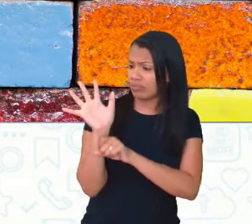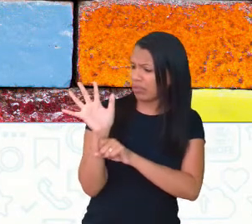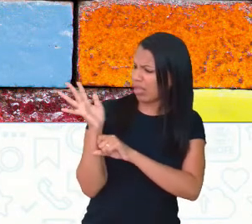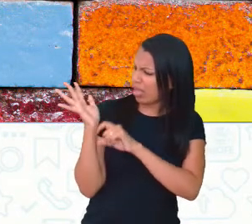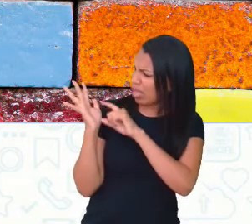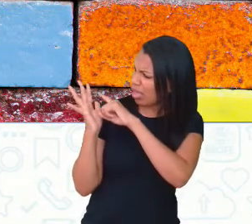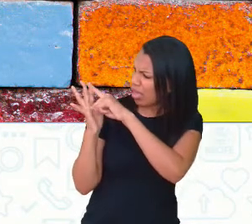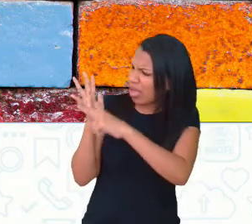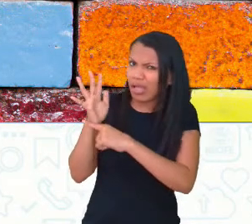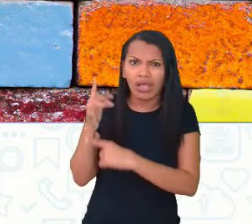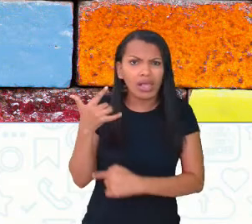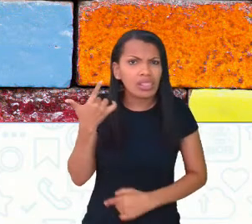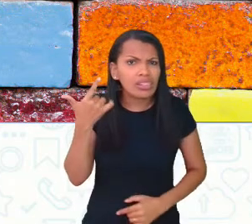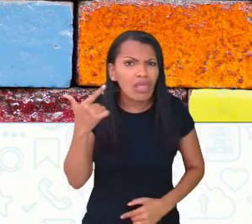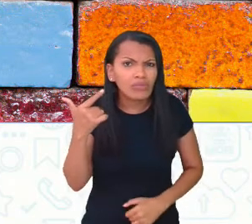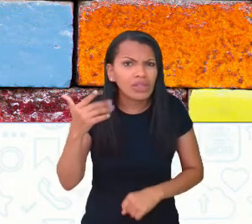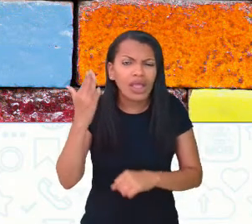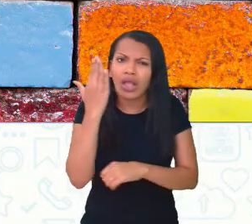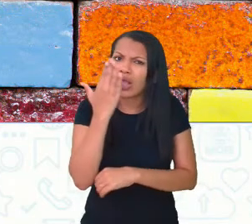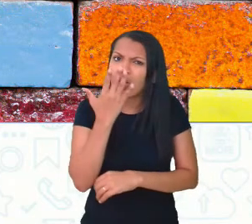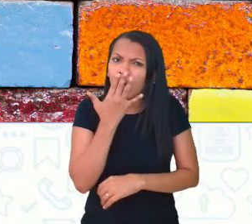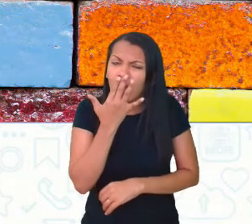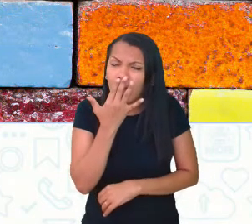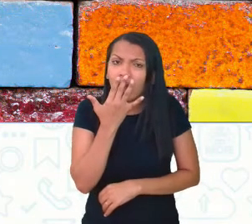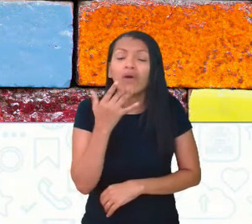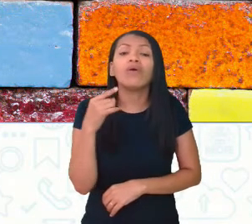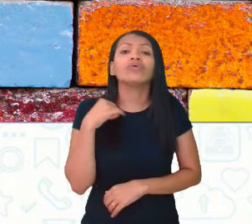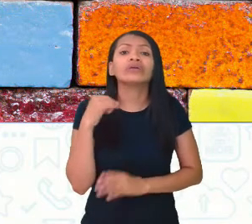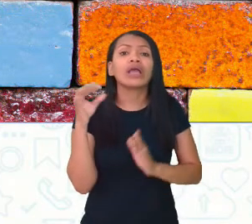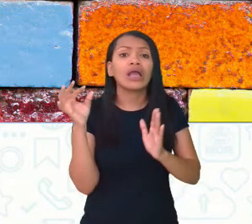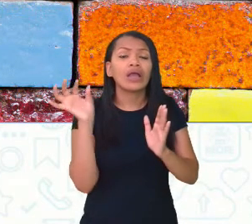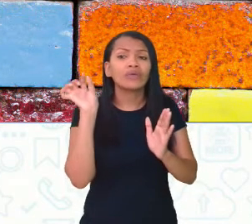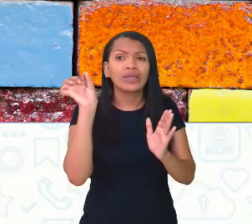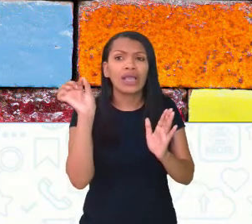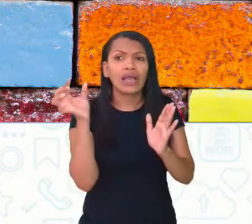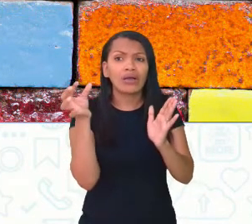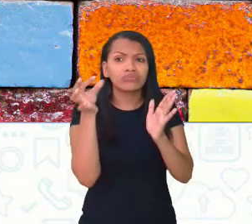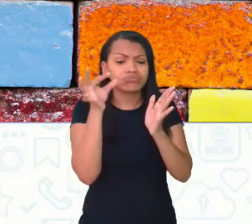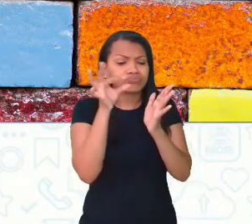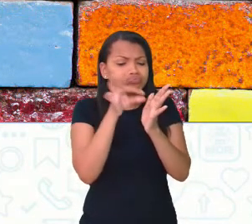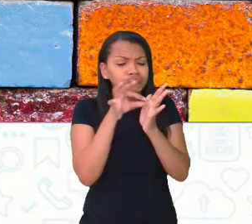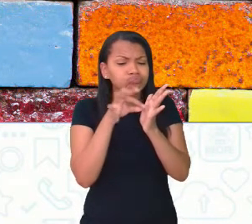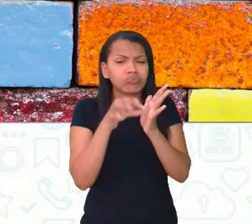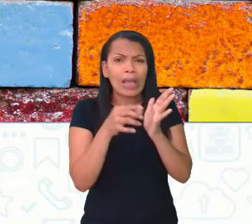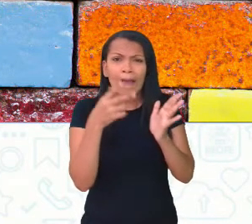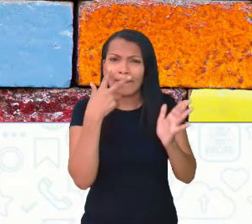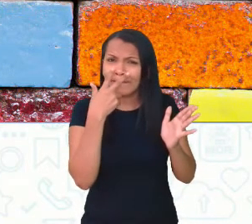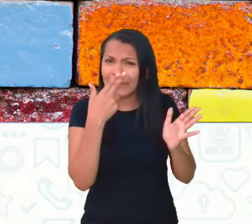pavão. Não há pigmentos. O que há são minúsculas bolhas d'água